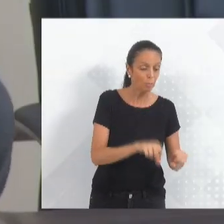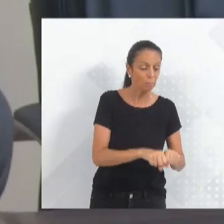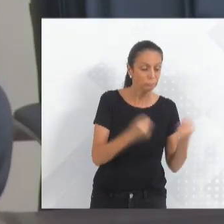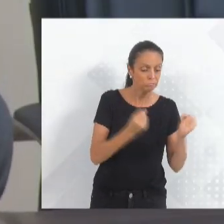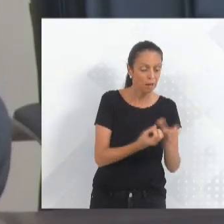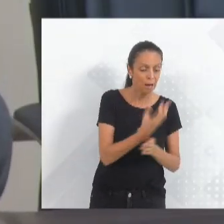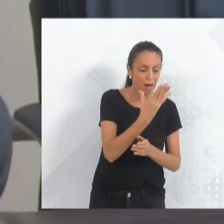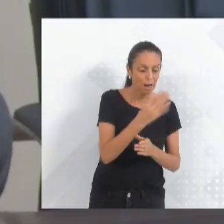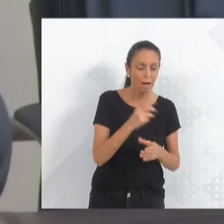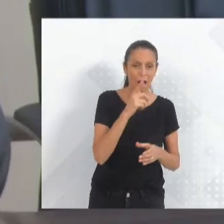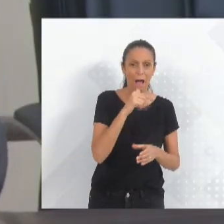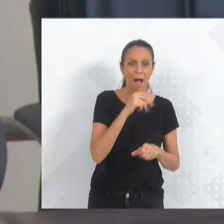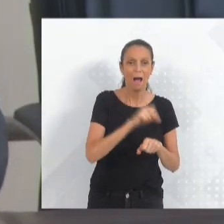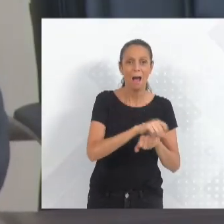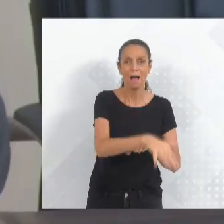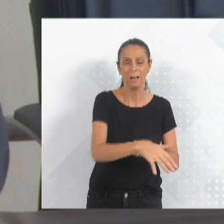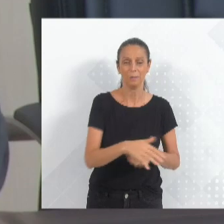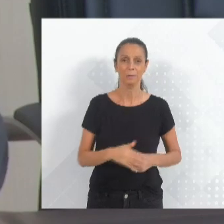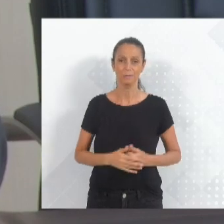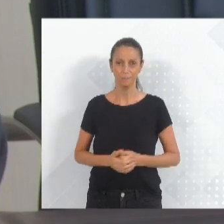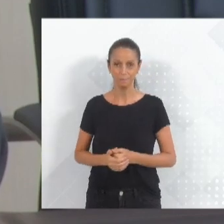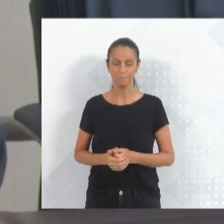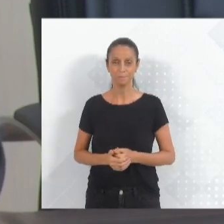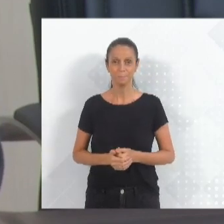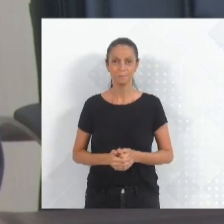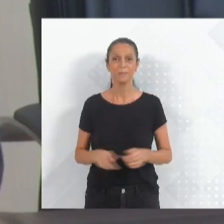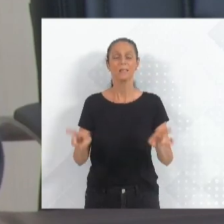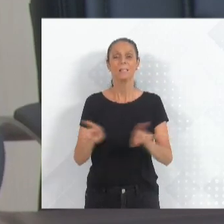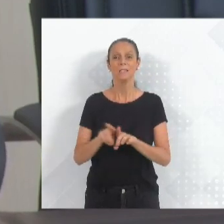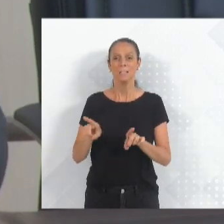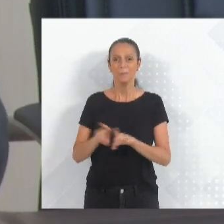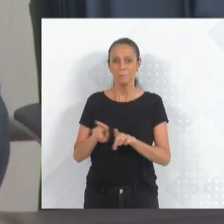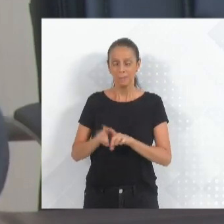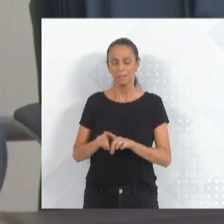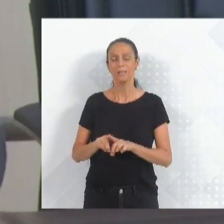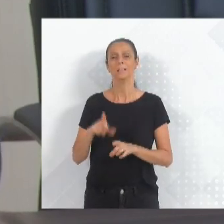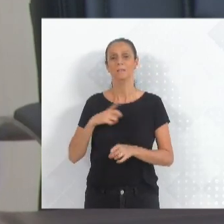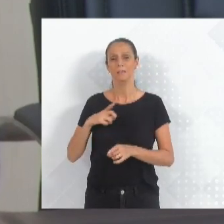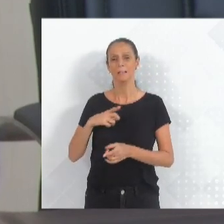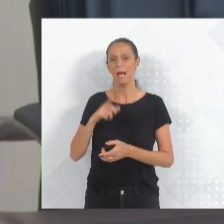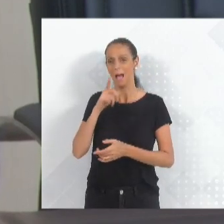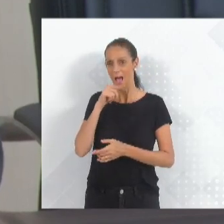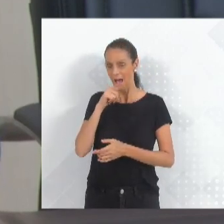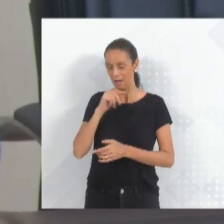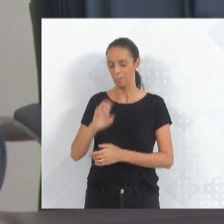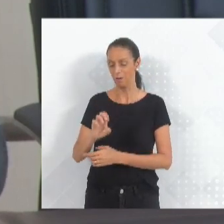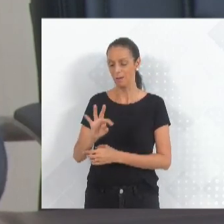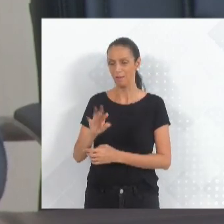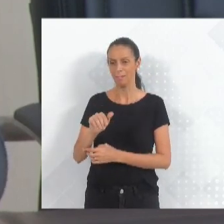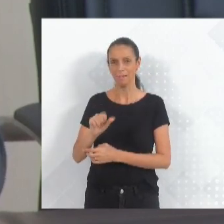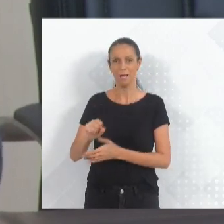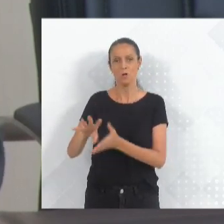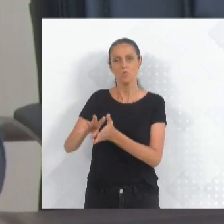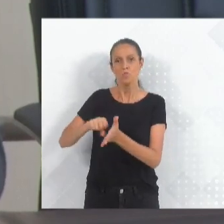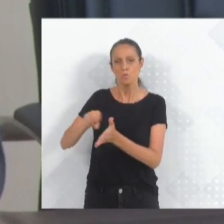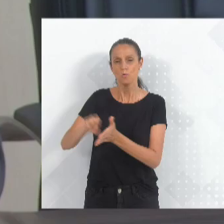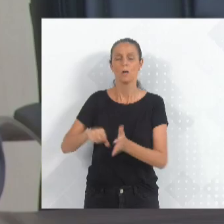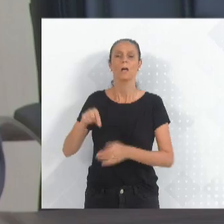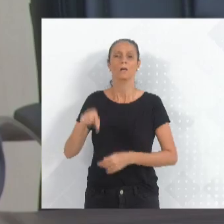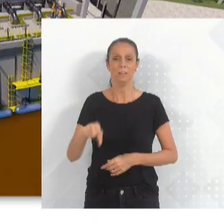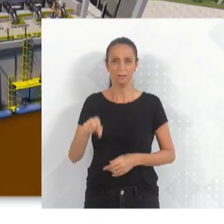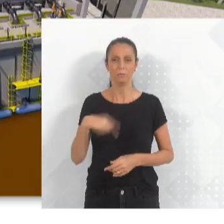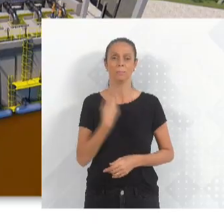A ampliação da captação da ETA 2, que está em fase de contratação, foi anunciado na imprensa, aqui na Câmara também pelo nosso